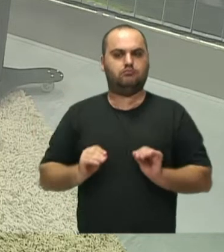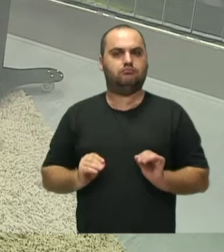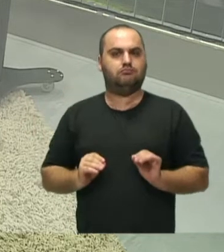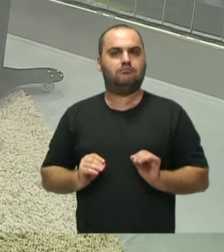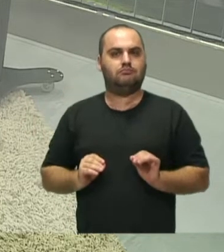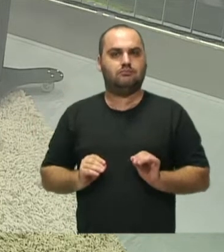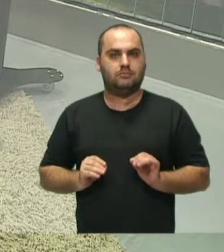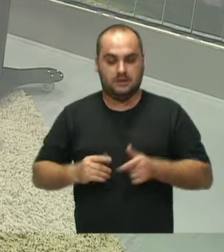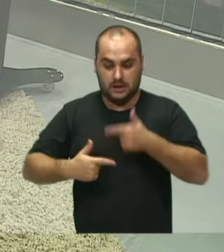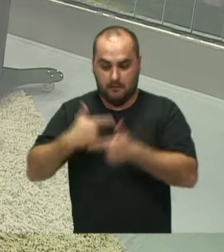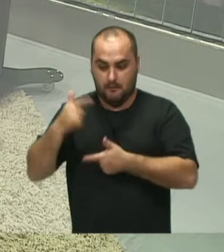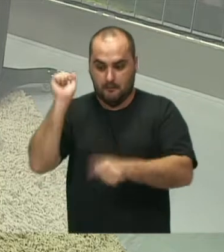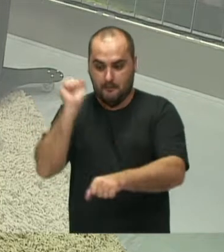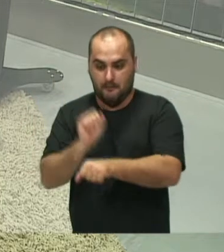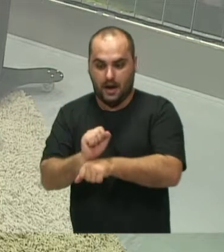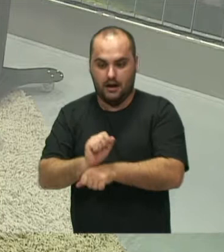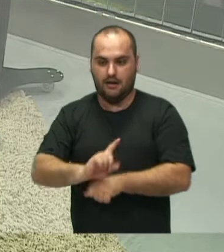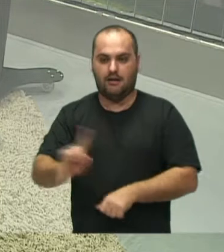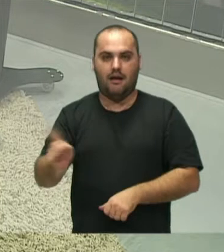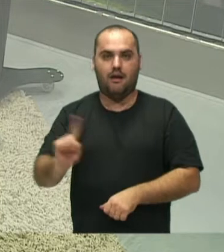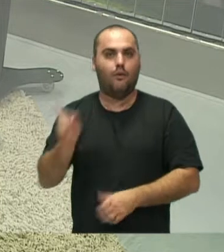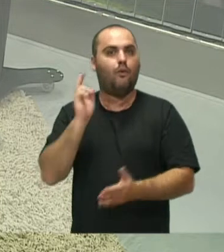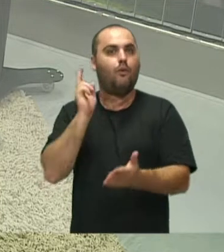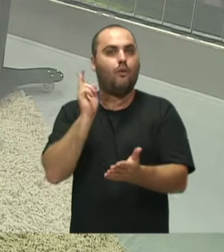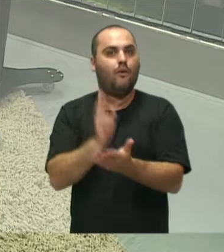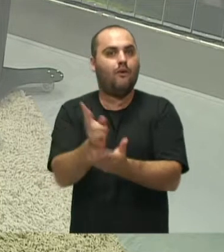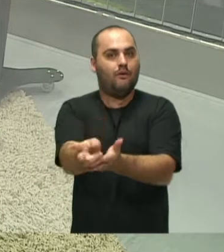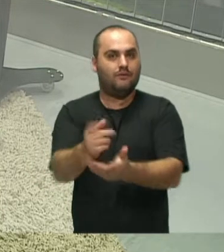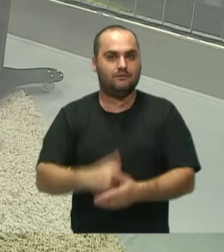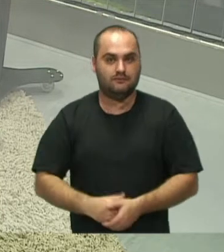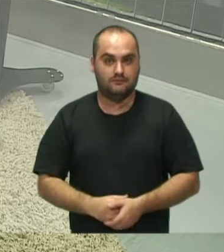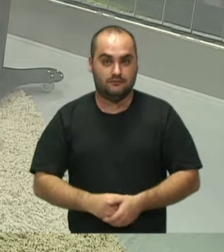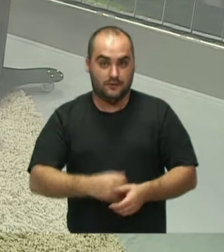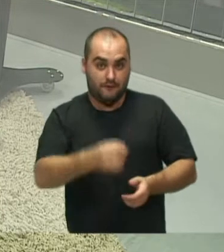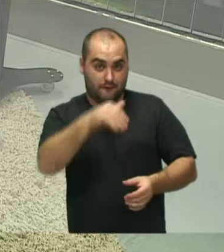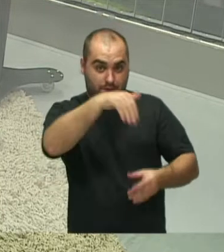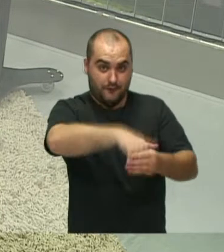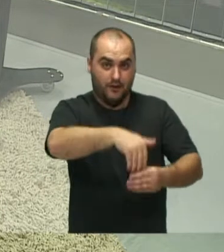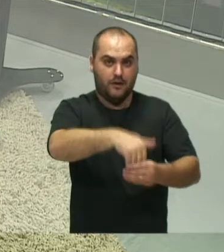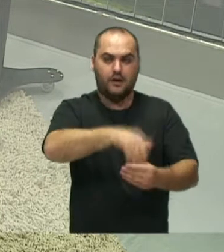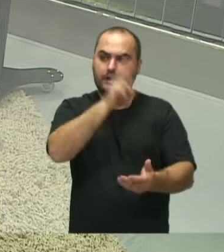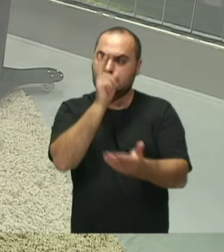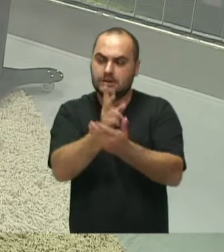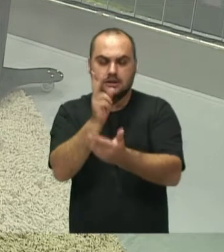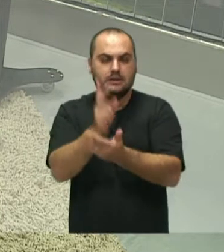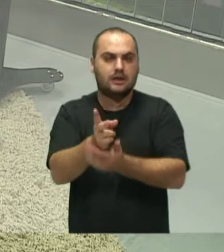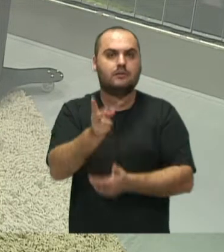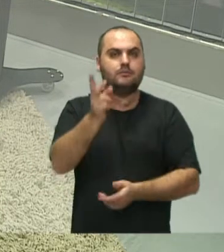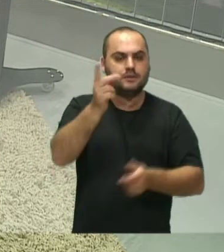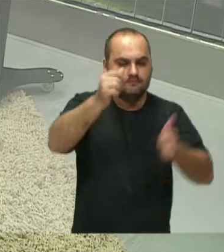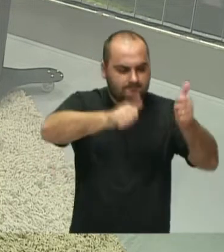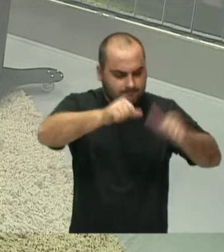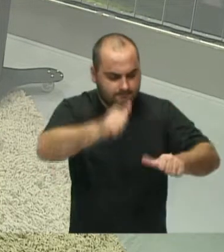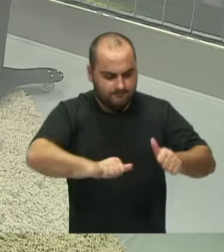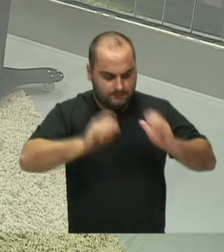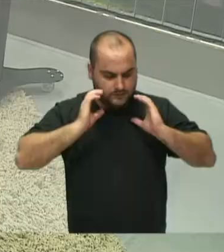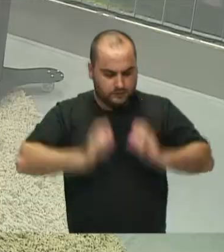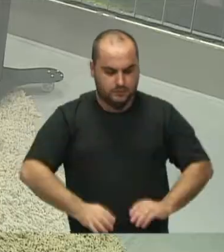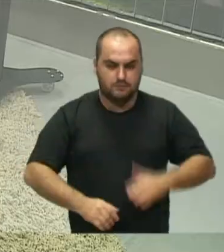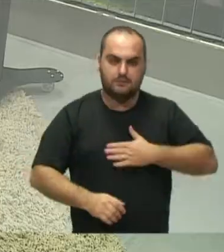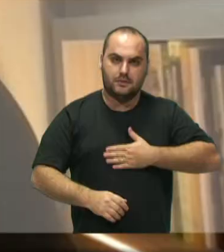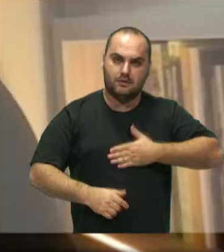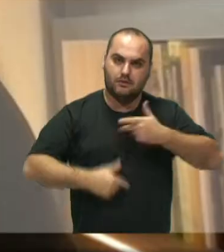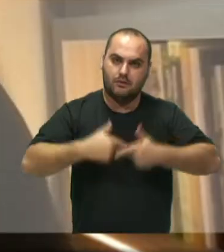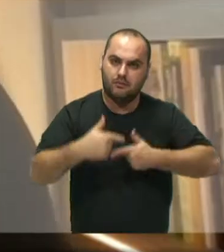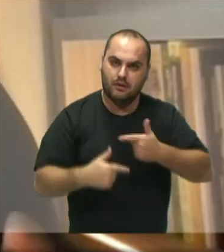para ele continua uma reeleição é sempre uma oportunidade de fazer várias avaliações avaliações da conduta do seu